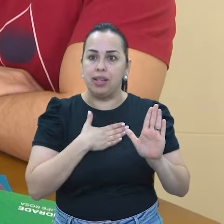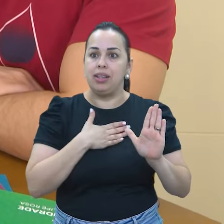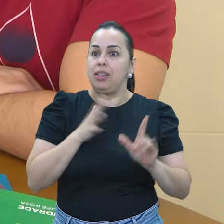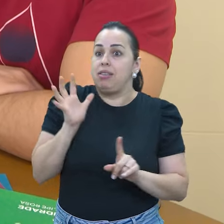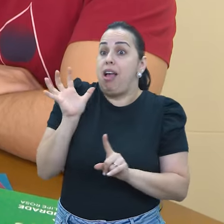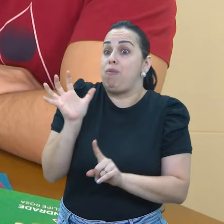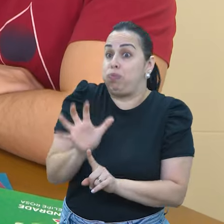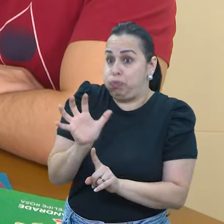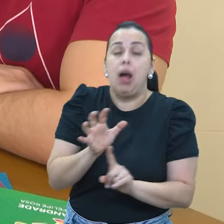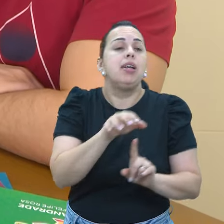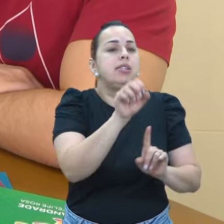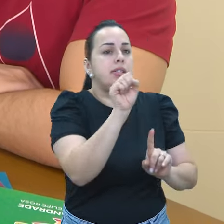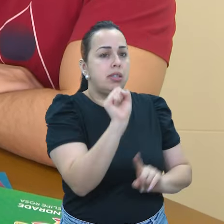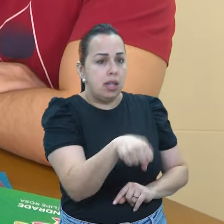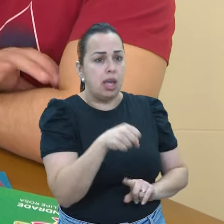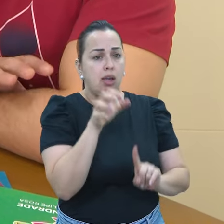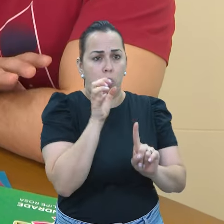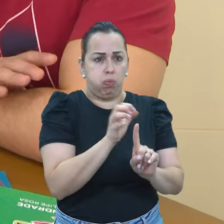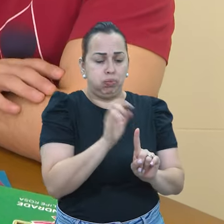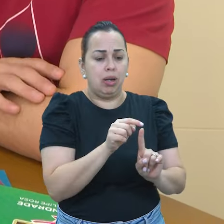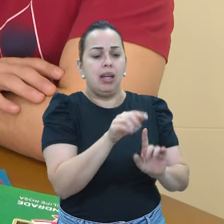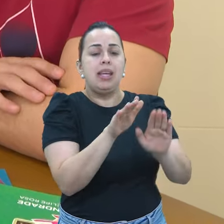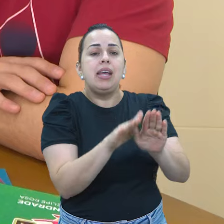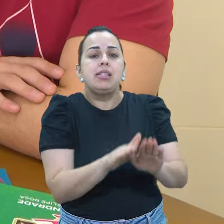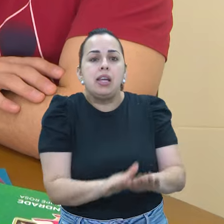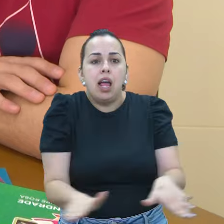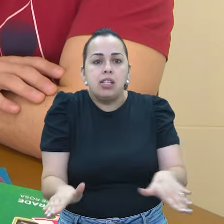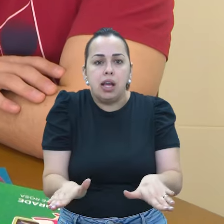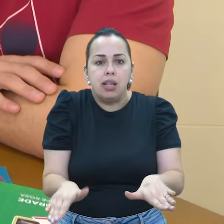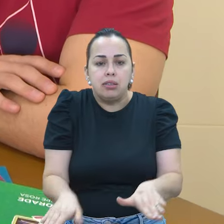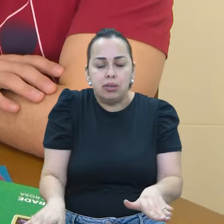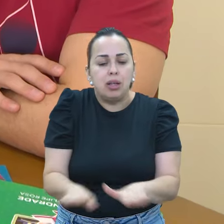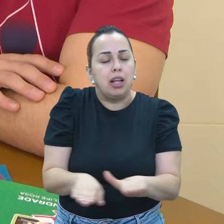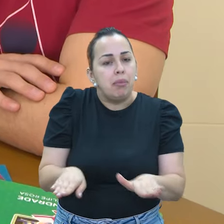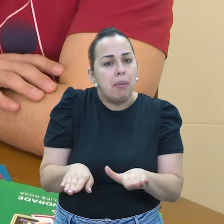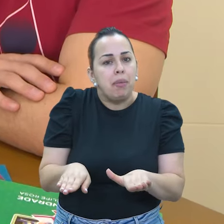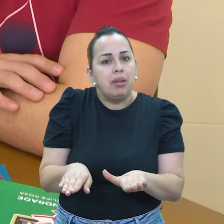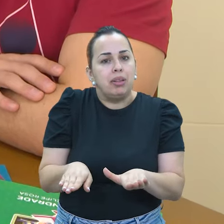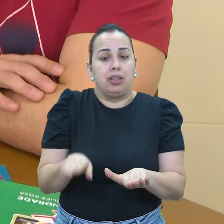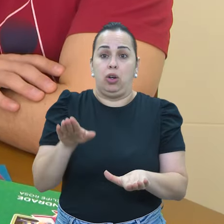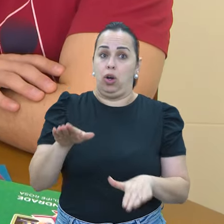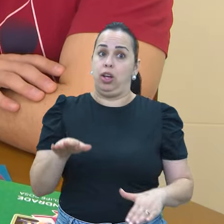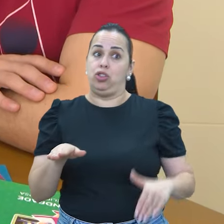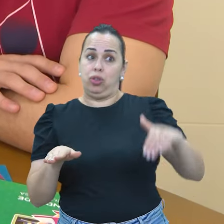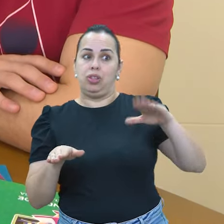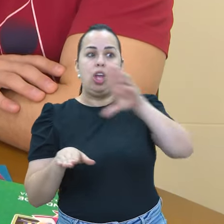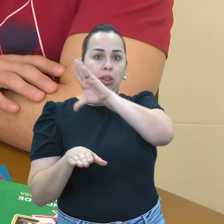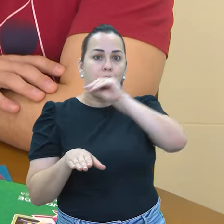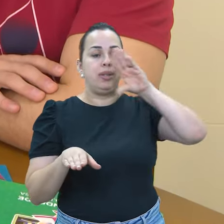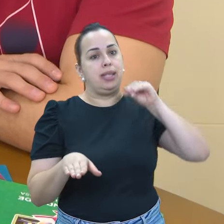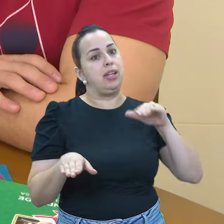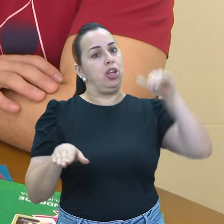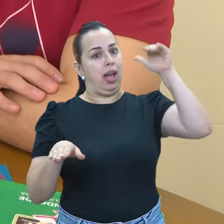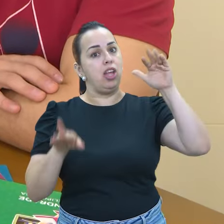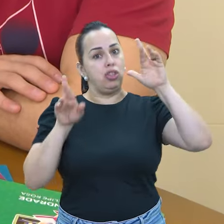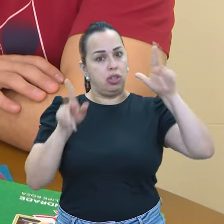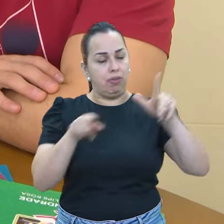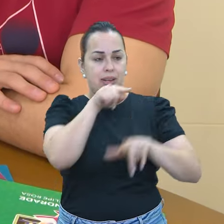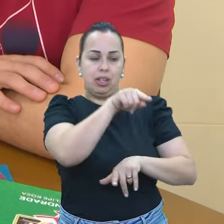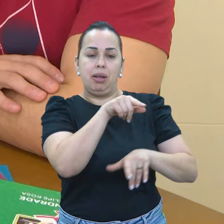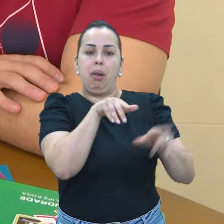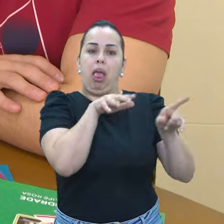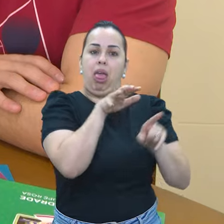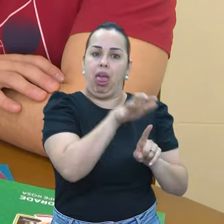tão importante, tão encantadora. Você convence. Então você convence a criança. Sim. E as crianças menores, elas são fáceis de encantar, diferente